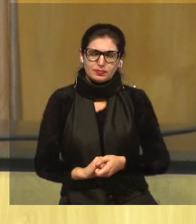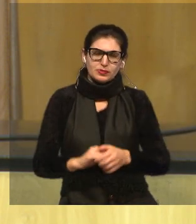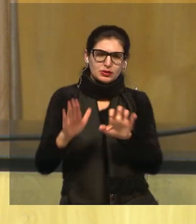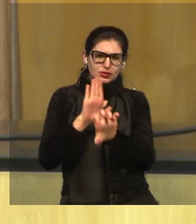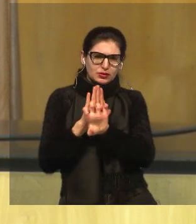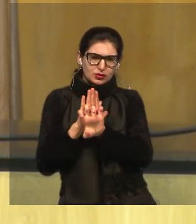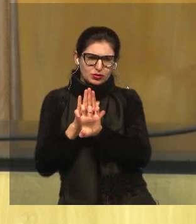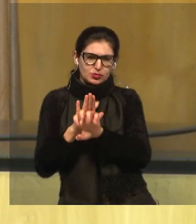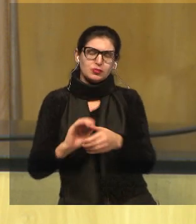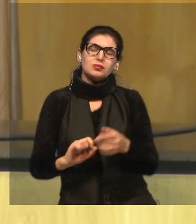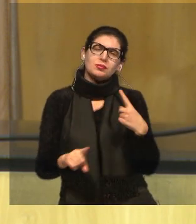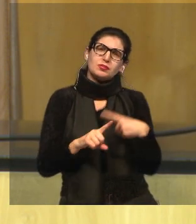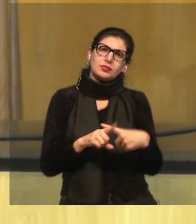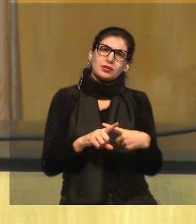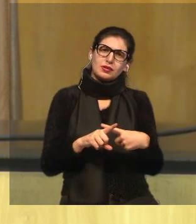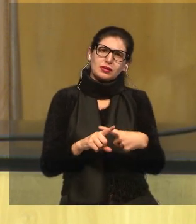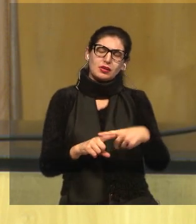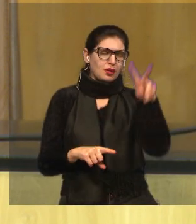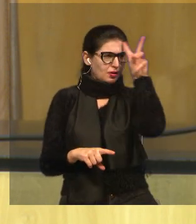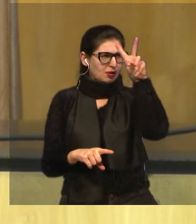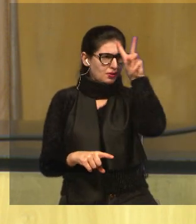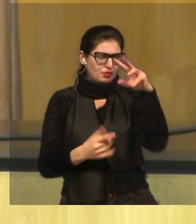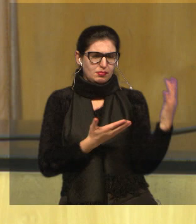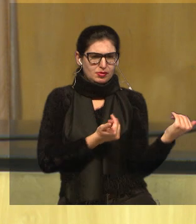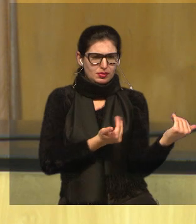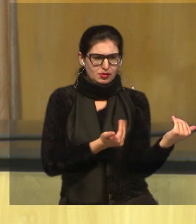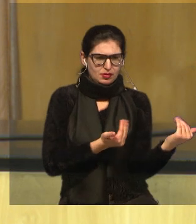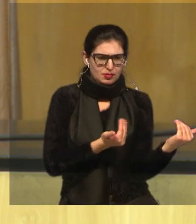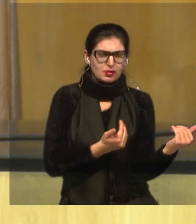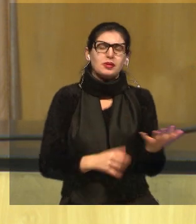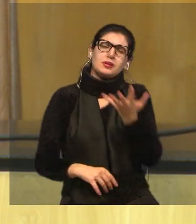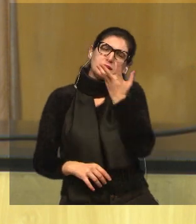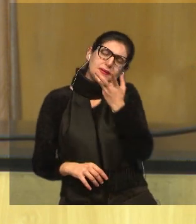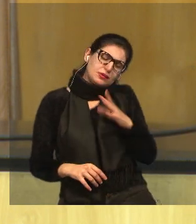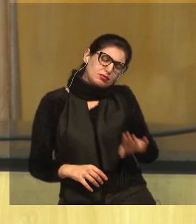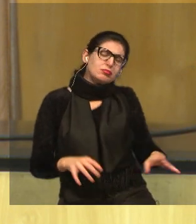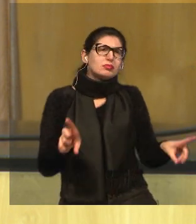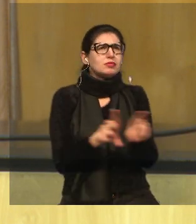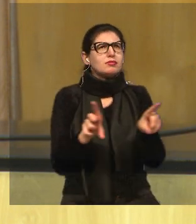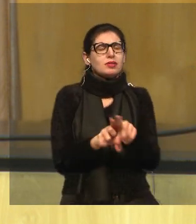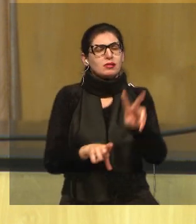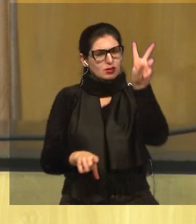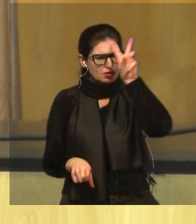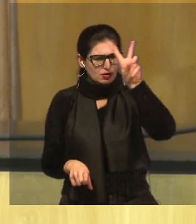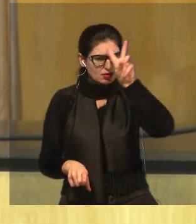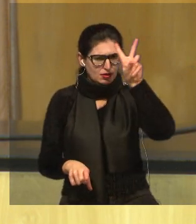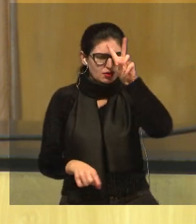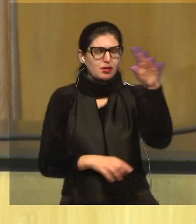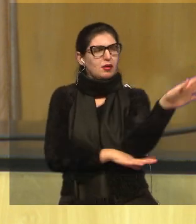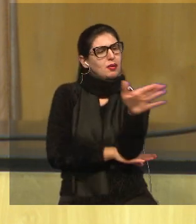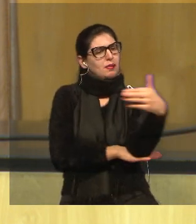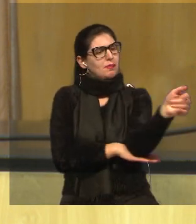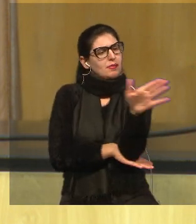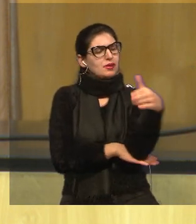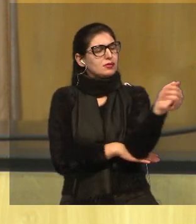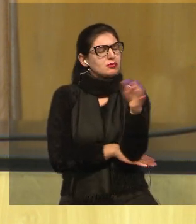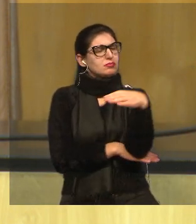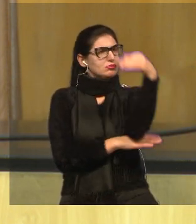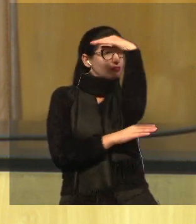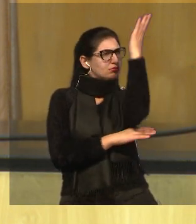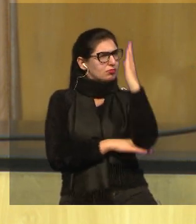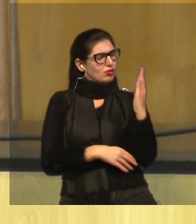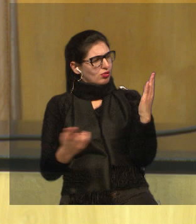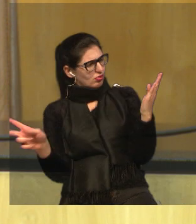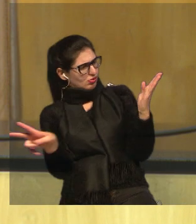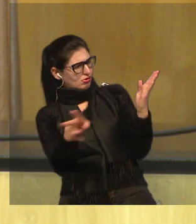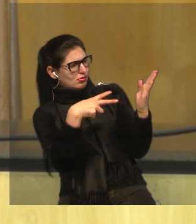ainda lá, e como na idade de ainda criança, imaginando, olhando para aquela bandeira, enquanto eu estava ali, muitas crianças